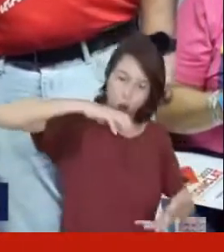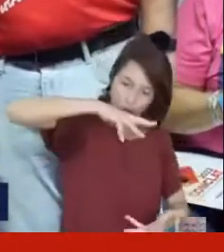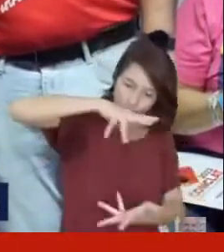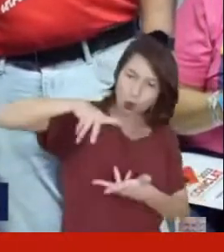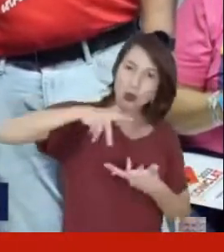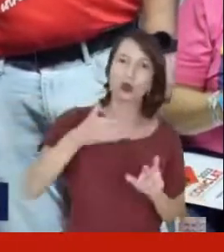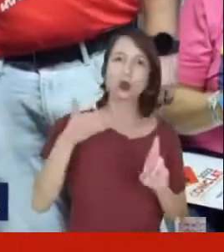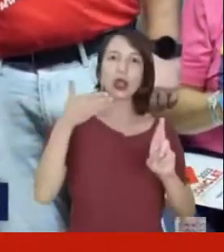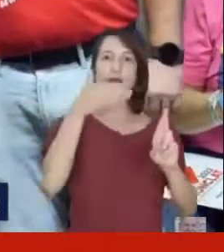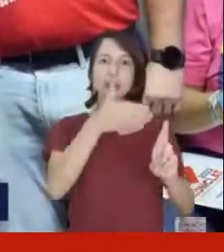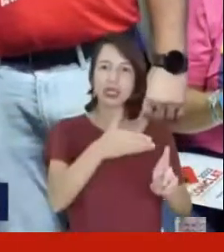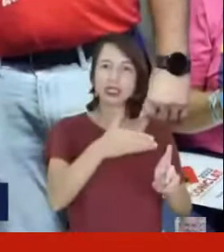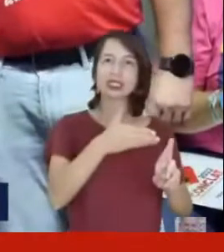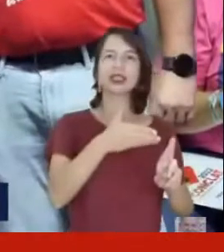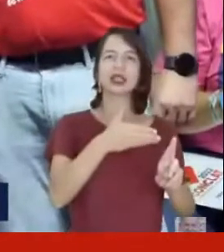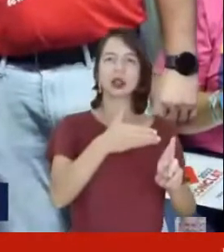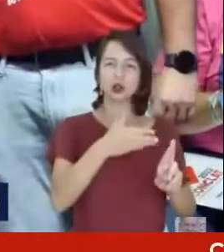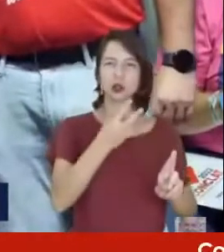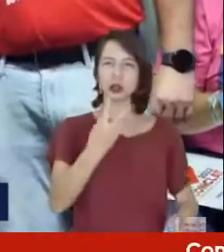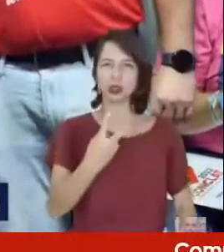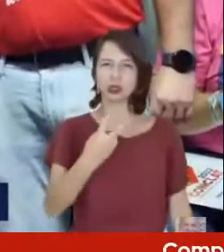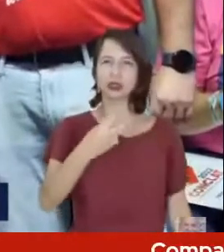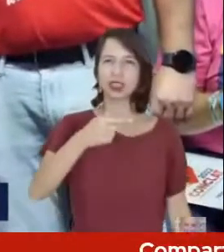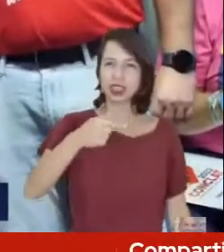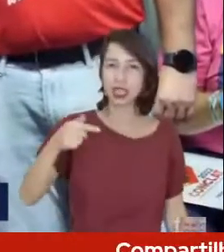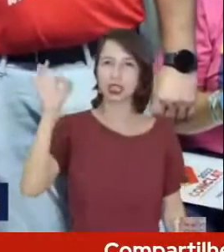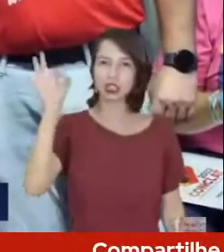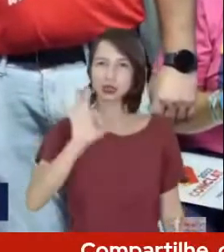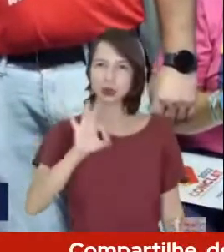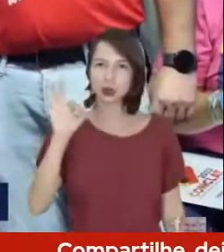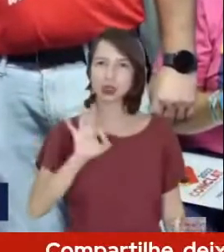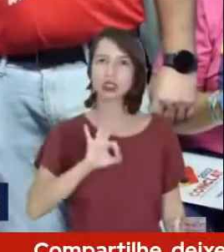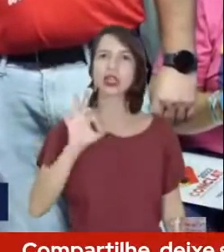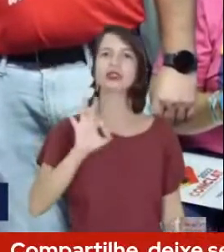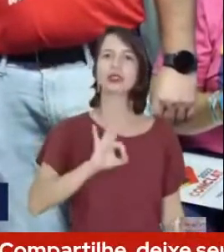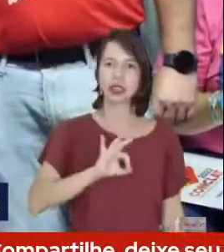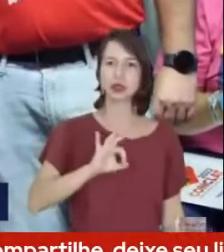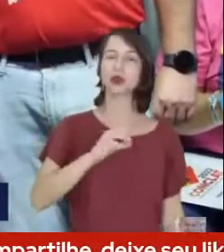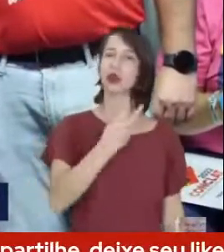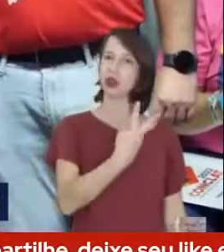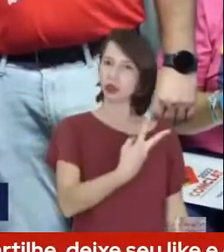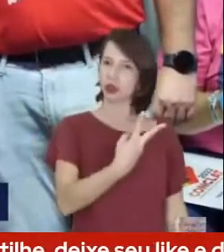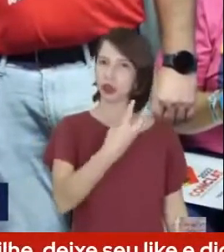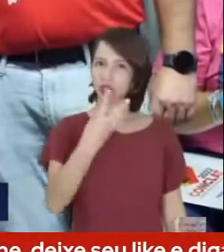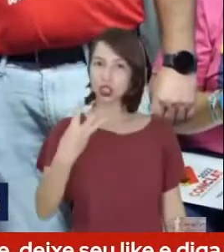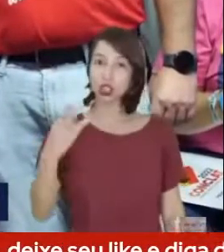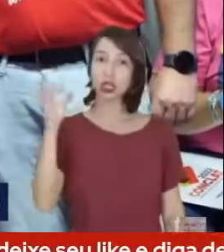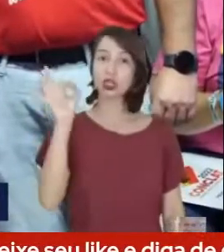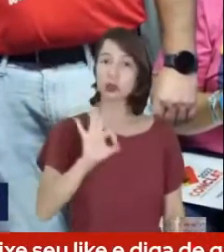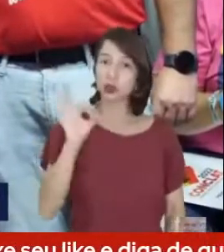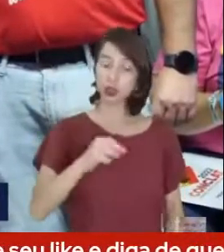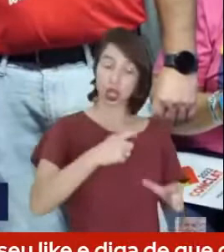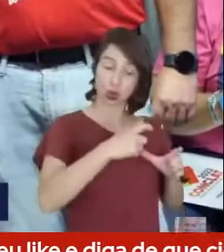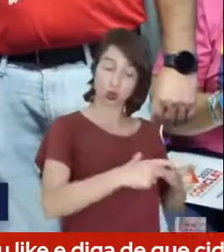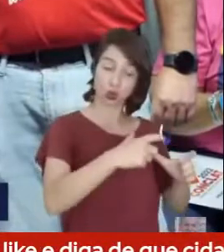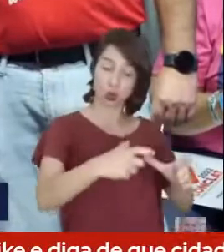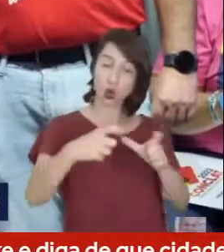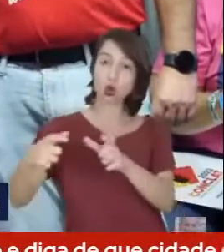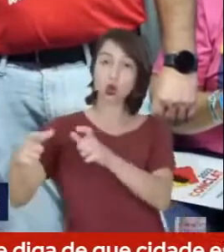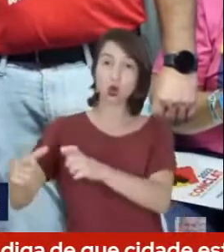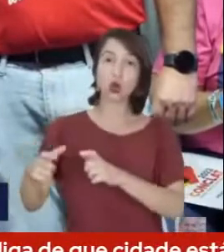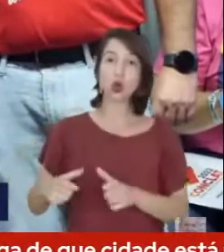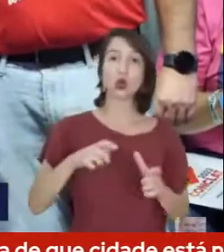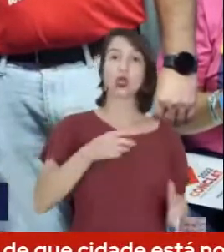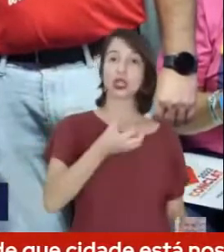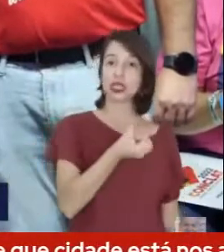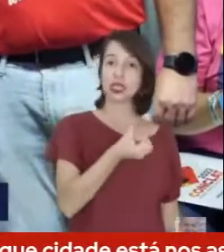das terras e 67% das áreas ocupadas. Além de produzir alimentos que vão à mesa